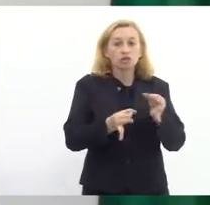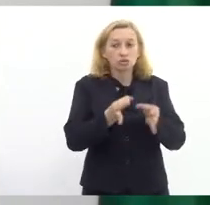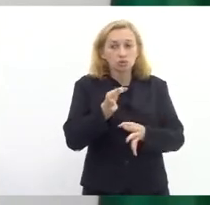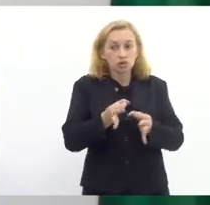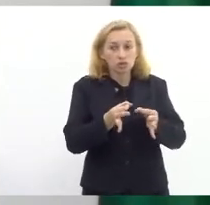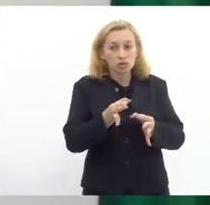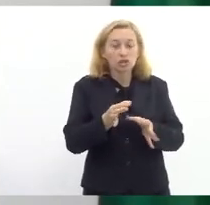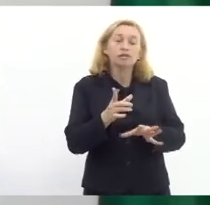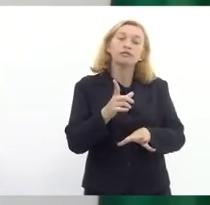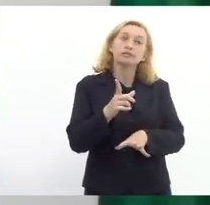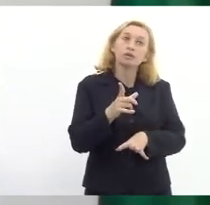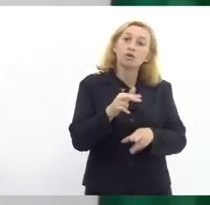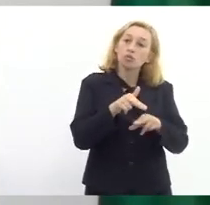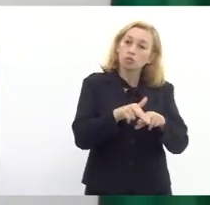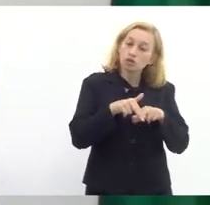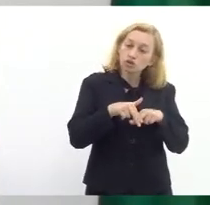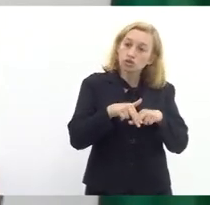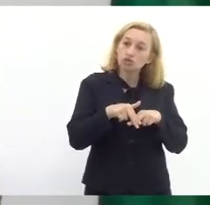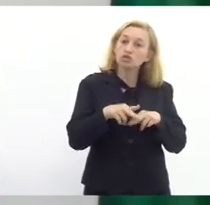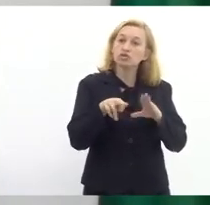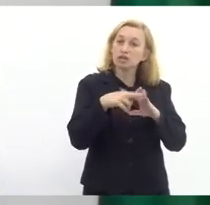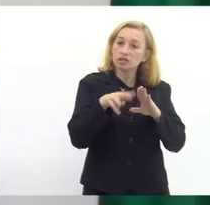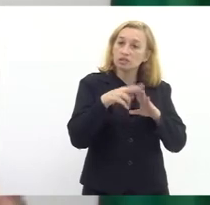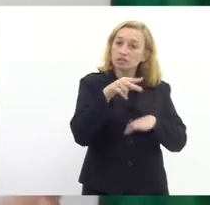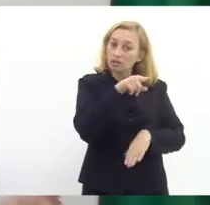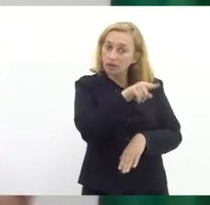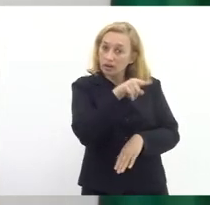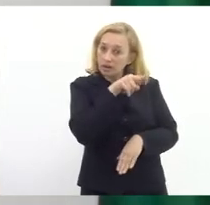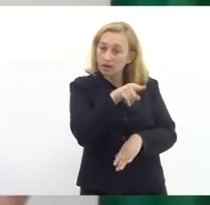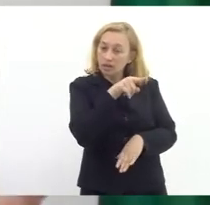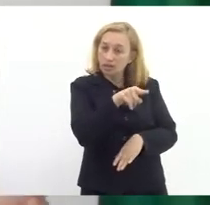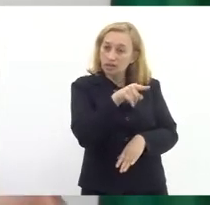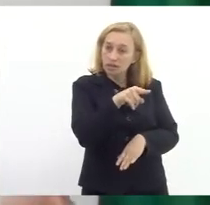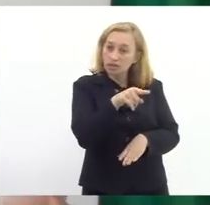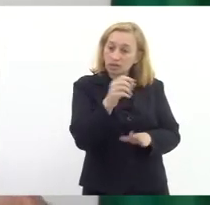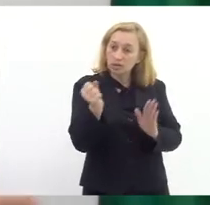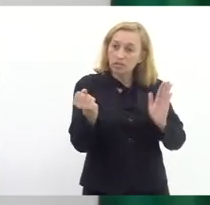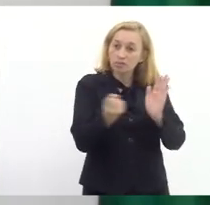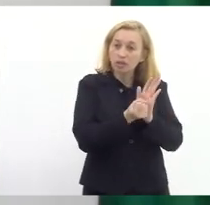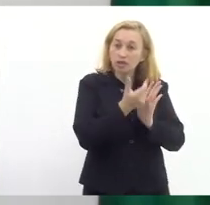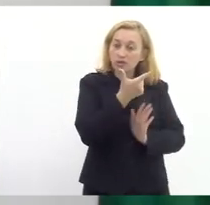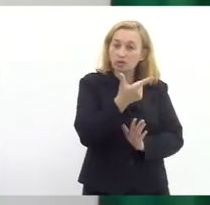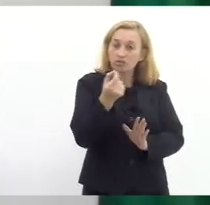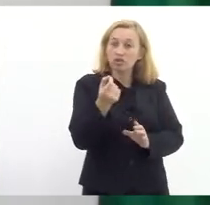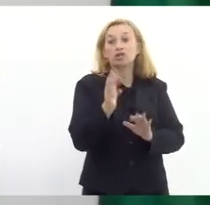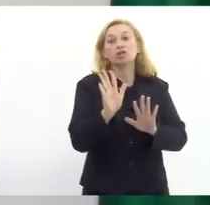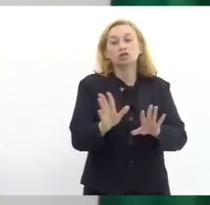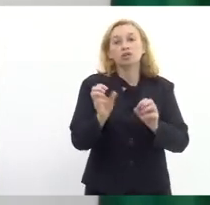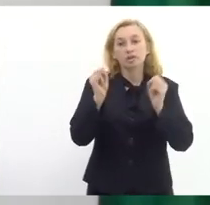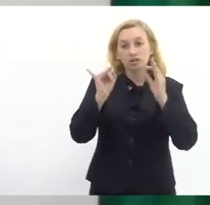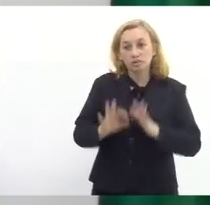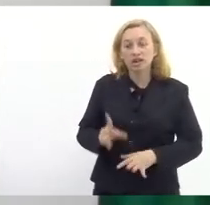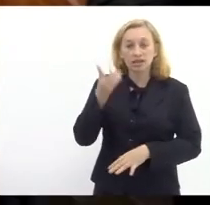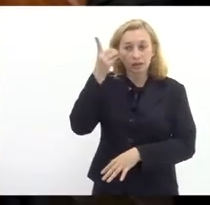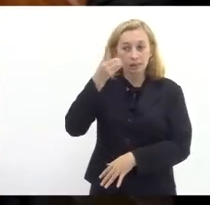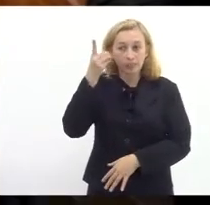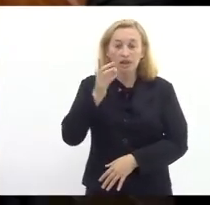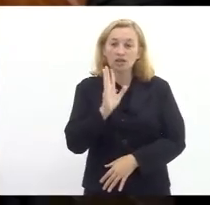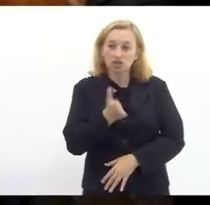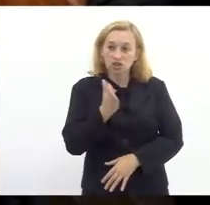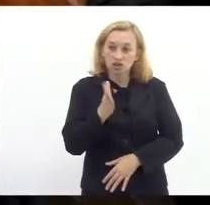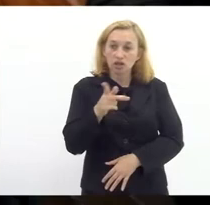justificativa teria sido essa resolução feita que estabelece como marco 2020. Só para esclarecer, deputada, assim, eu já